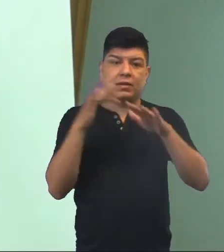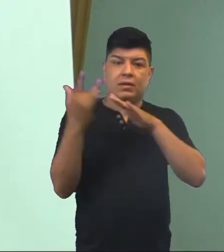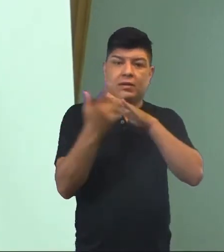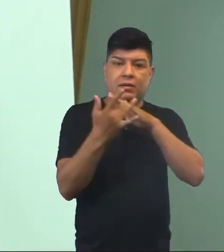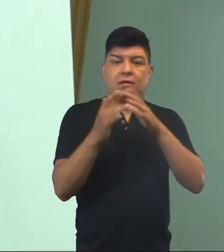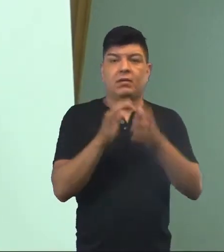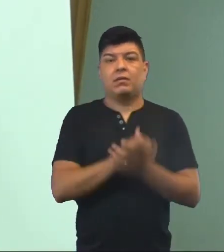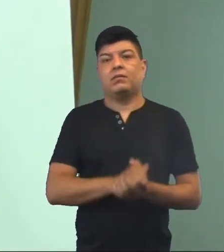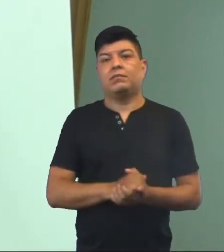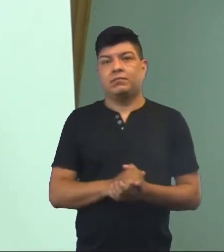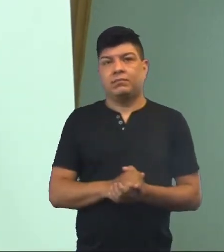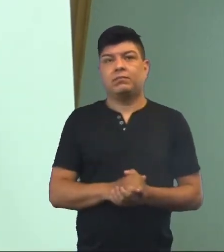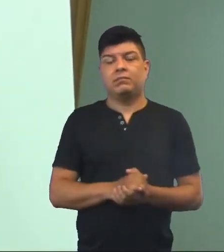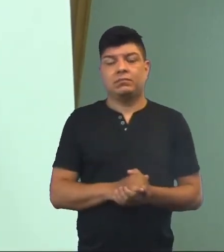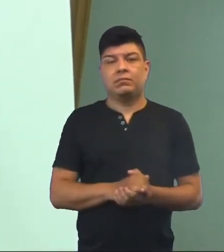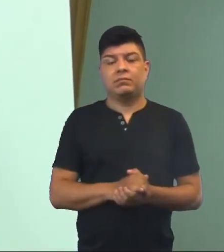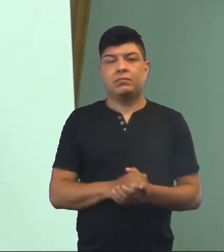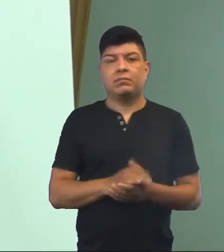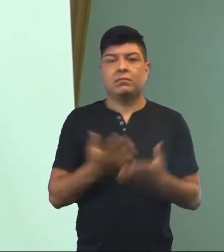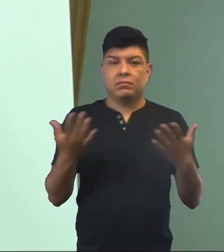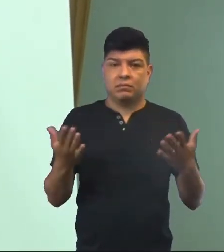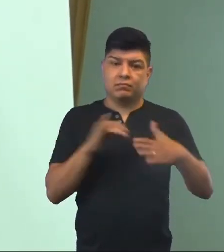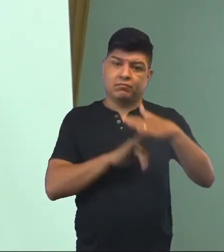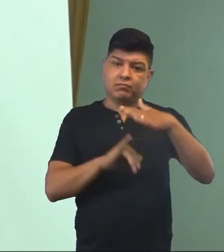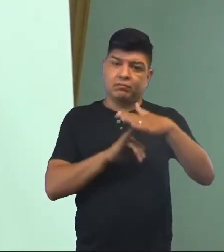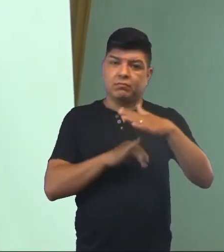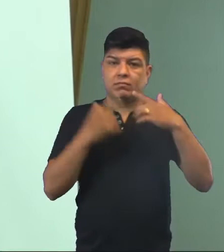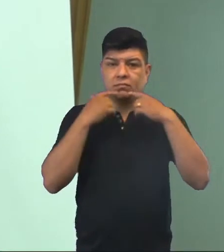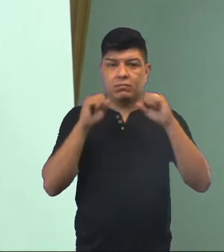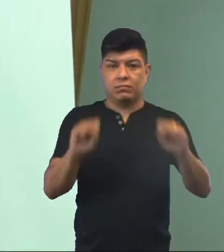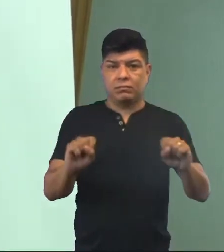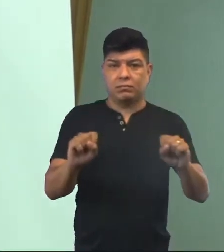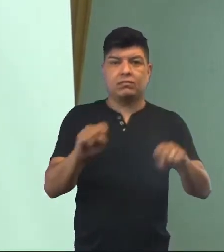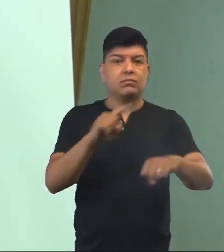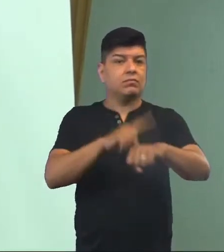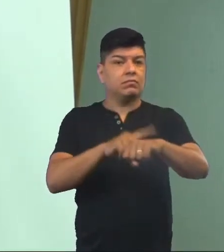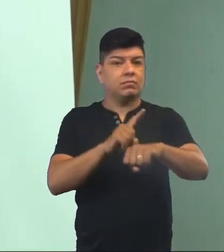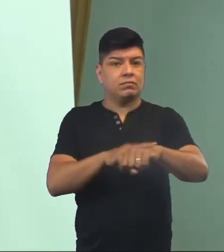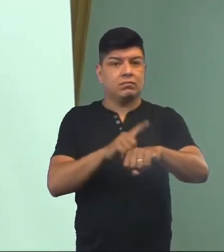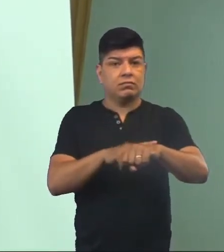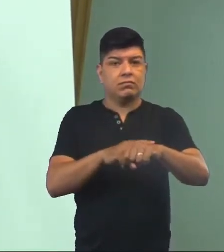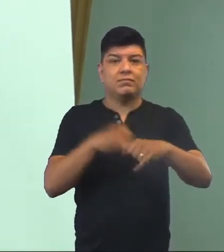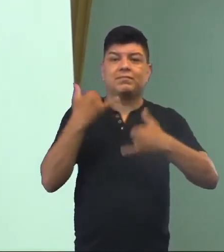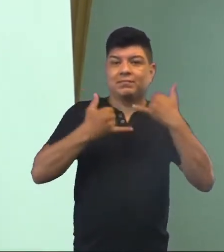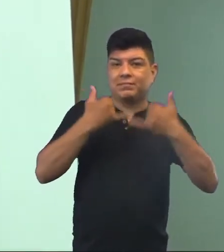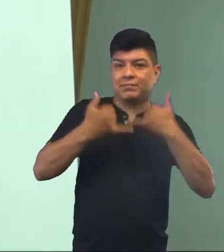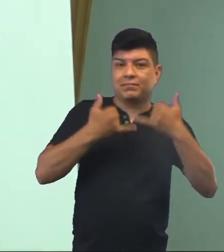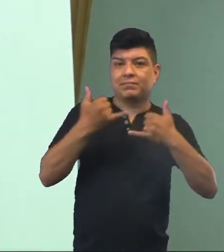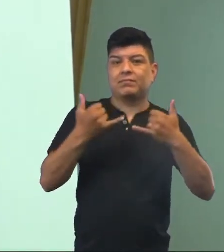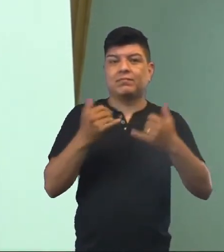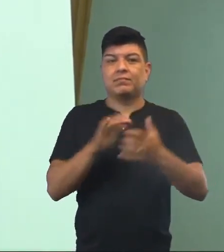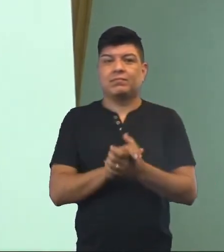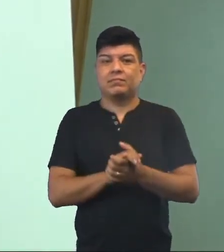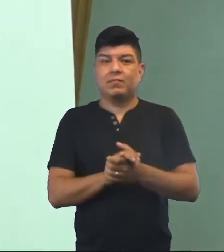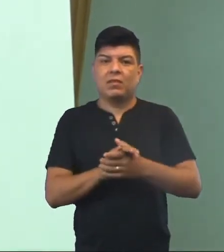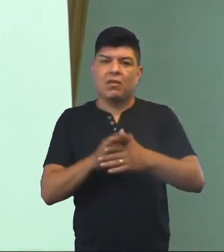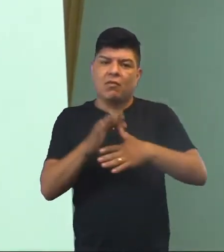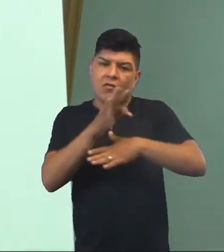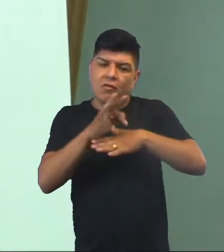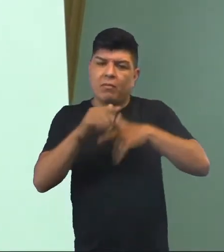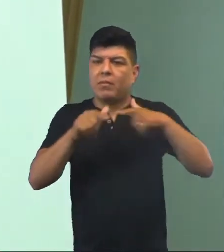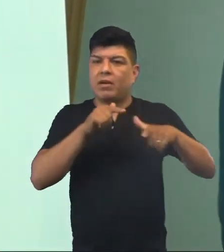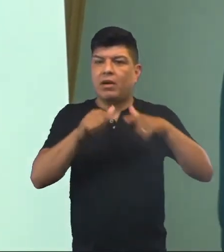só os momentos da linguagem informal. São momentos descontraídos, não são momentos formais